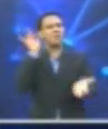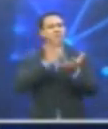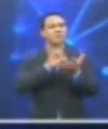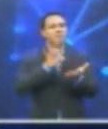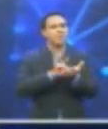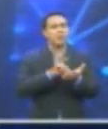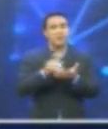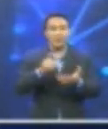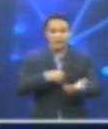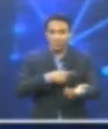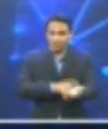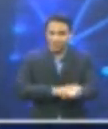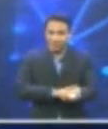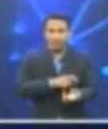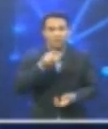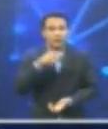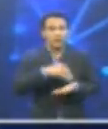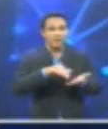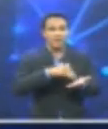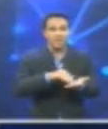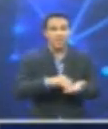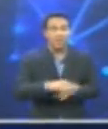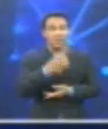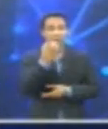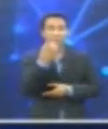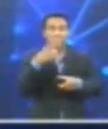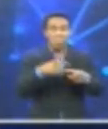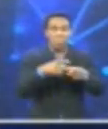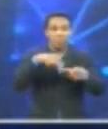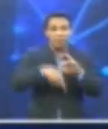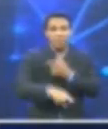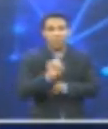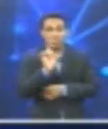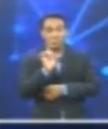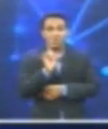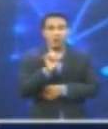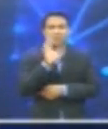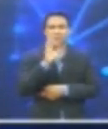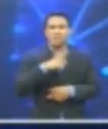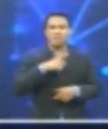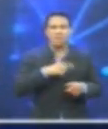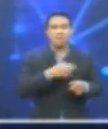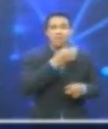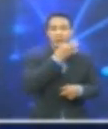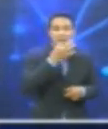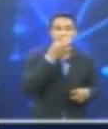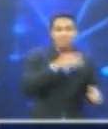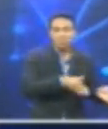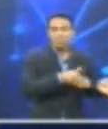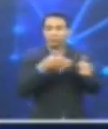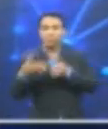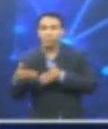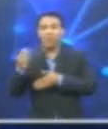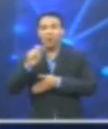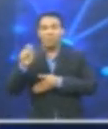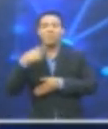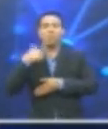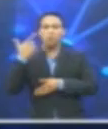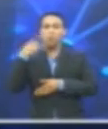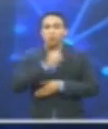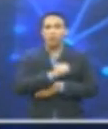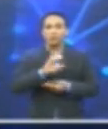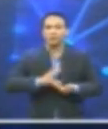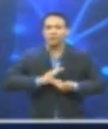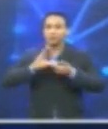nenhum nervosismo, o secretário de um poço só. Enquanto nesse período de setembro a abril, eu consegui recursos para o DENOX